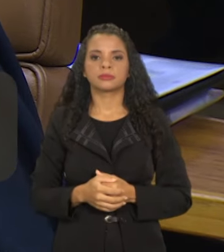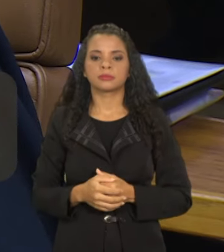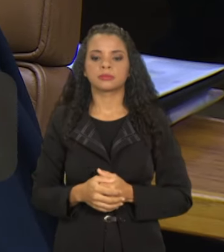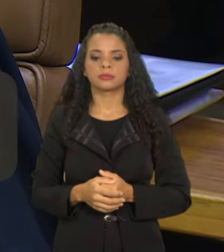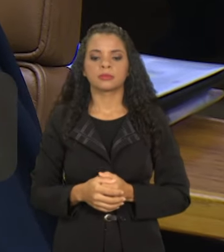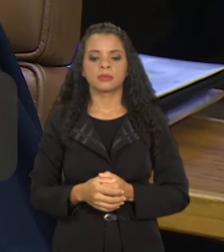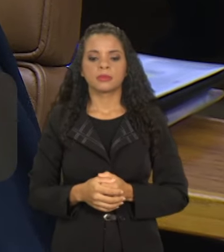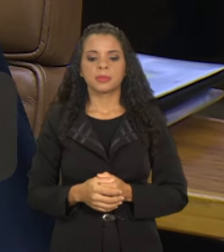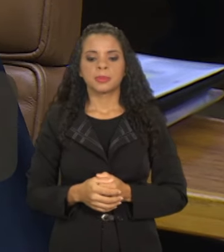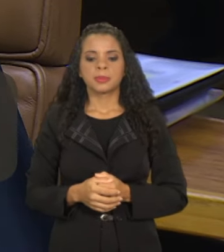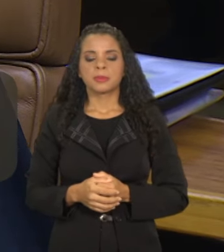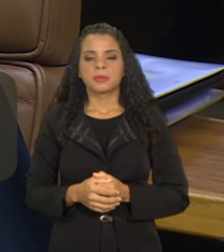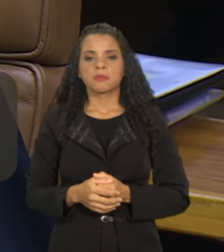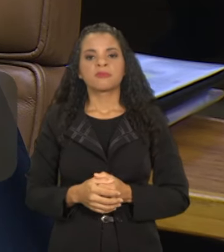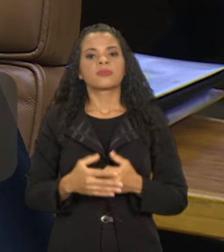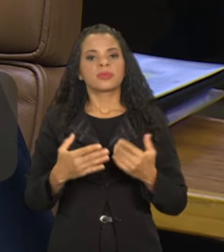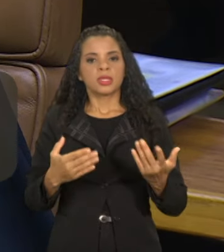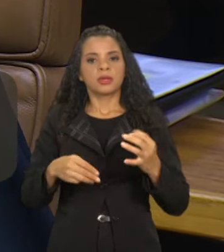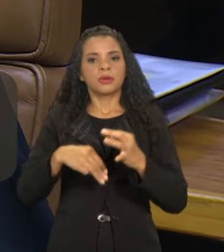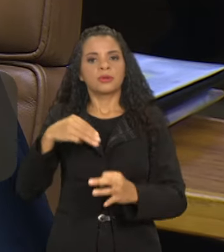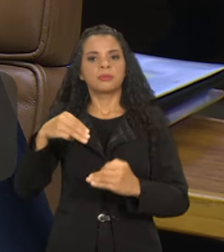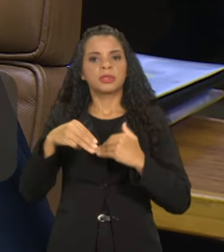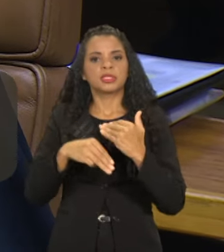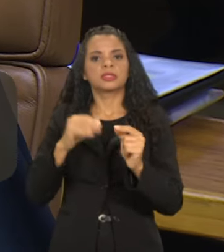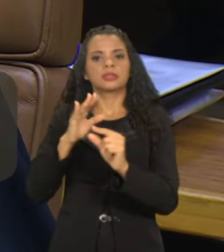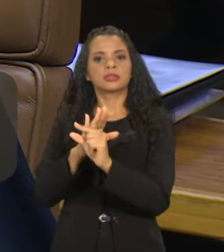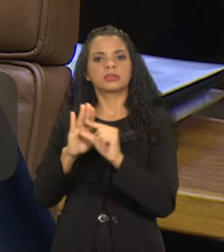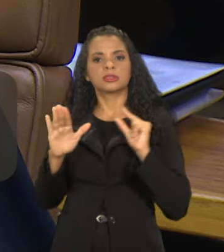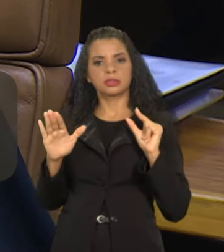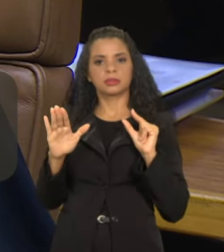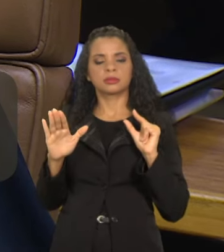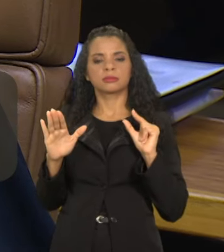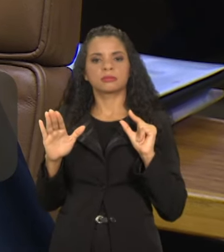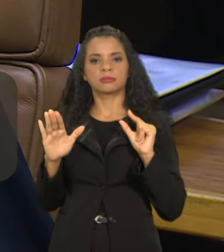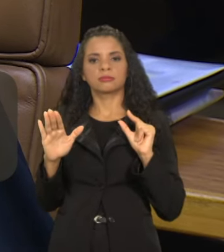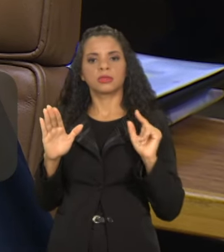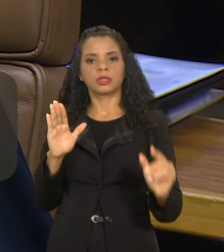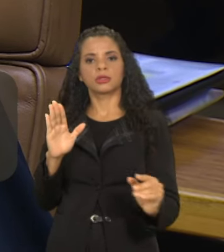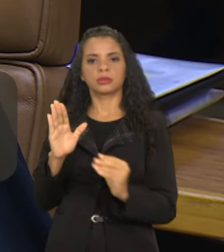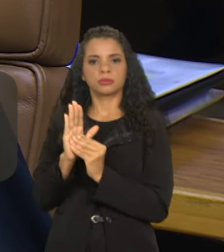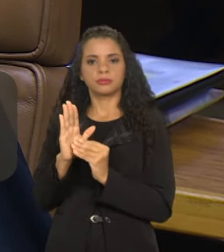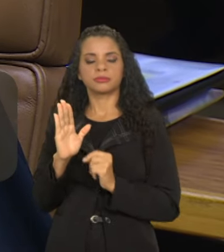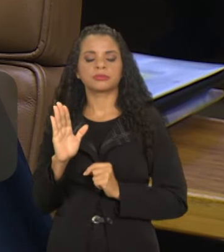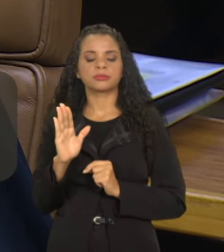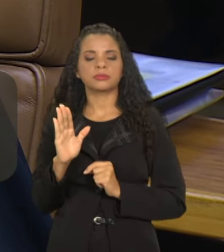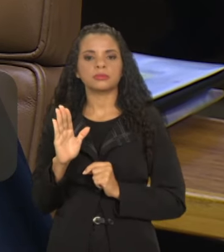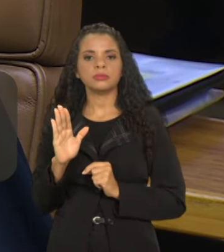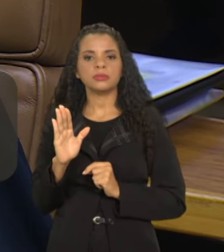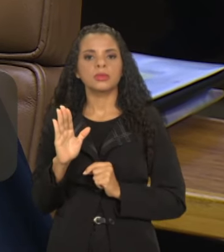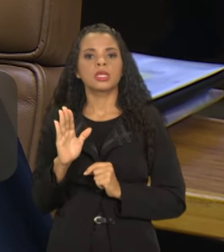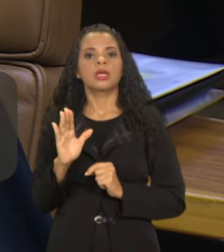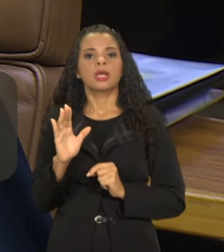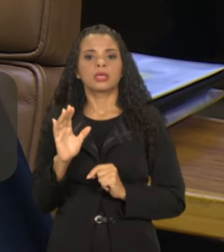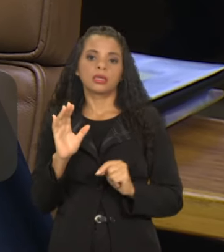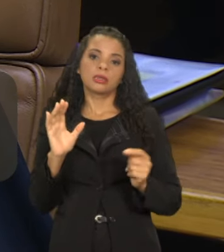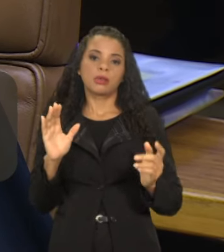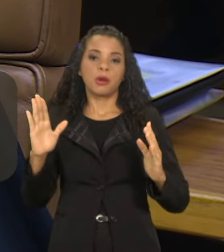Sua Excelência, em tal DPF, destacou em sua fundamentação. Transcreva apenas o trecho que interessa. Ocorre que, com a alteração do